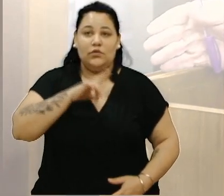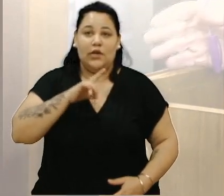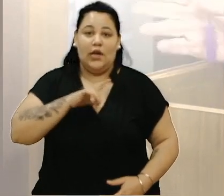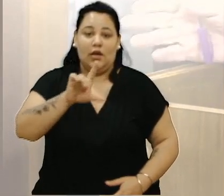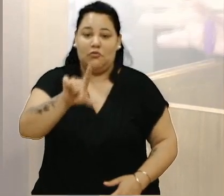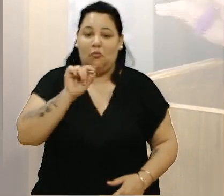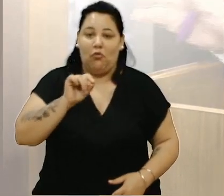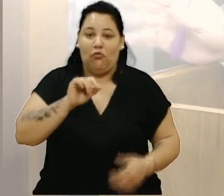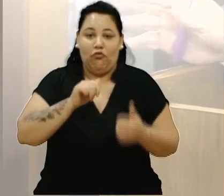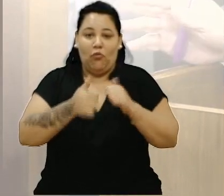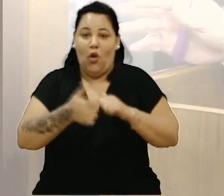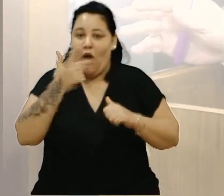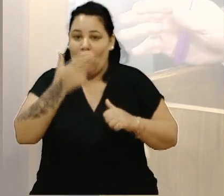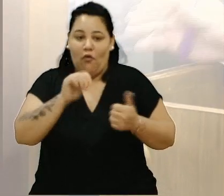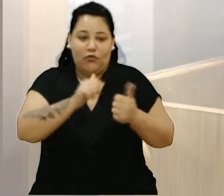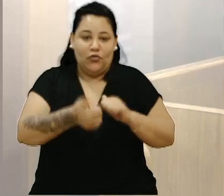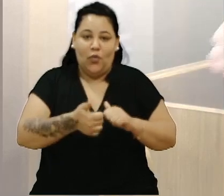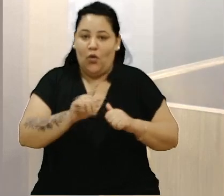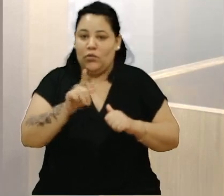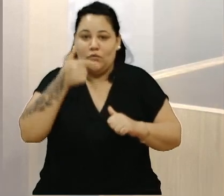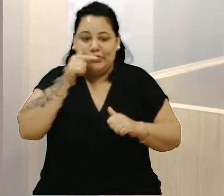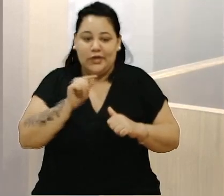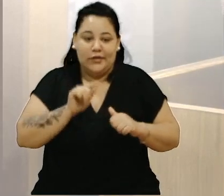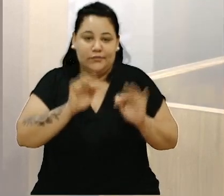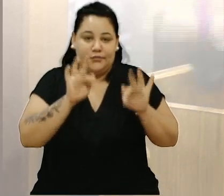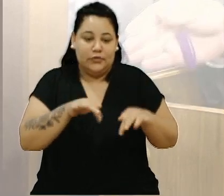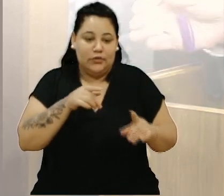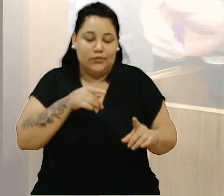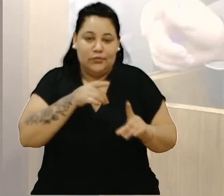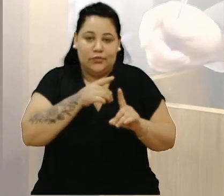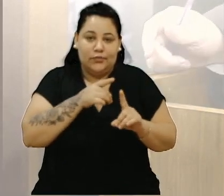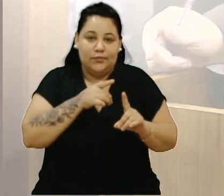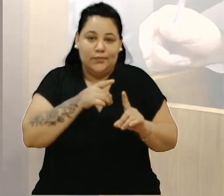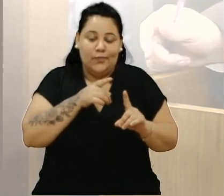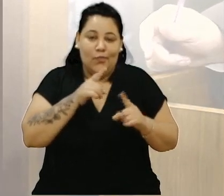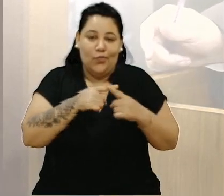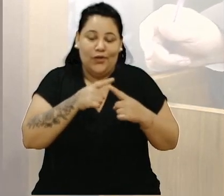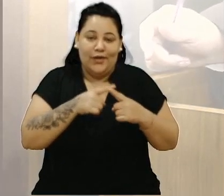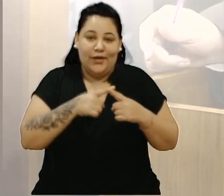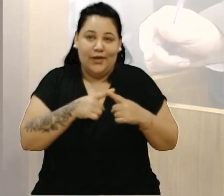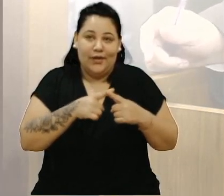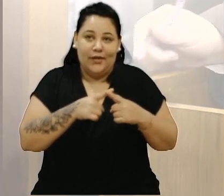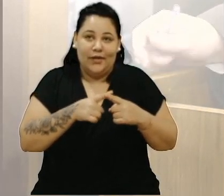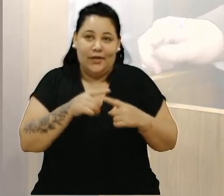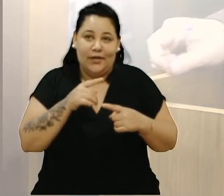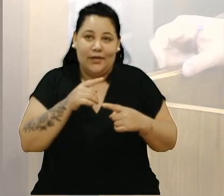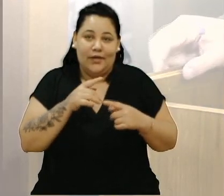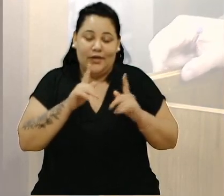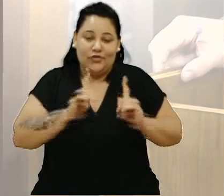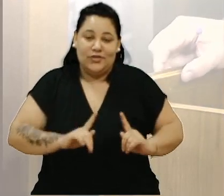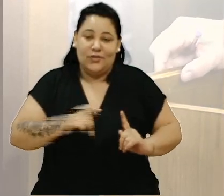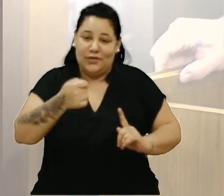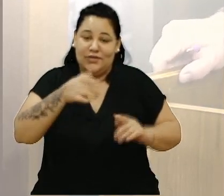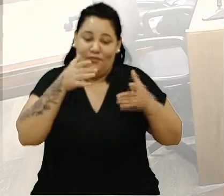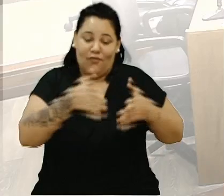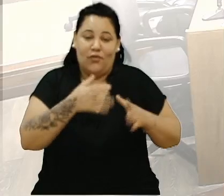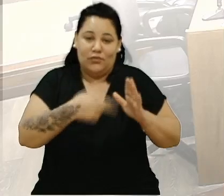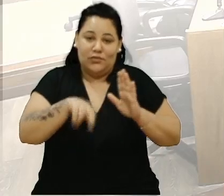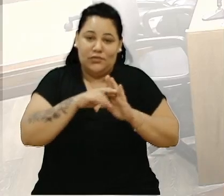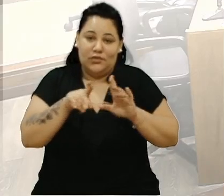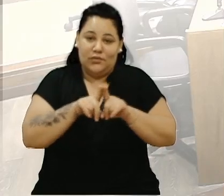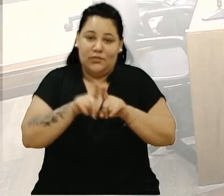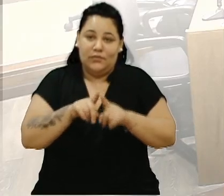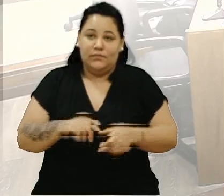conclusão. Ok, isso é paixão. Mas gestão é foco nos resultados. Deixa eu pedir uma parte. Parabéns,